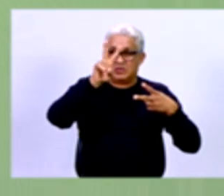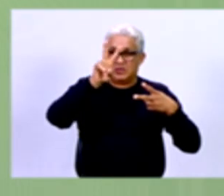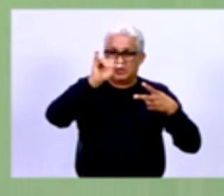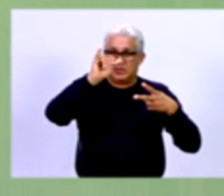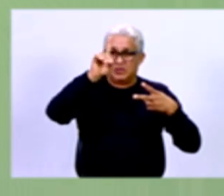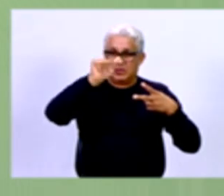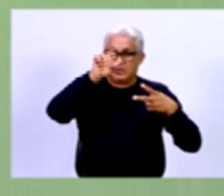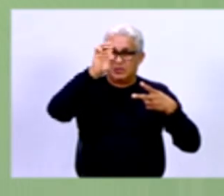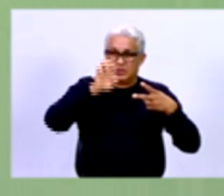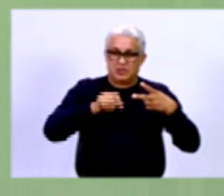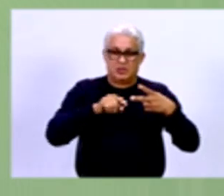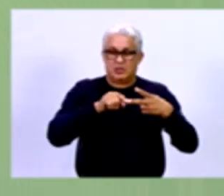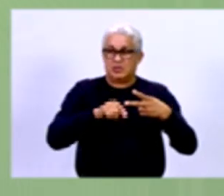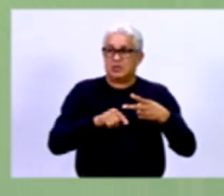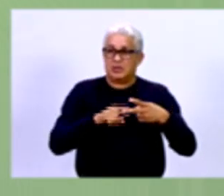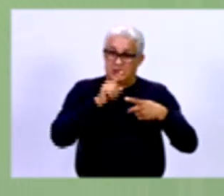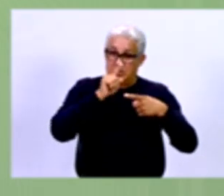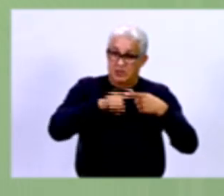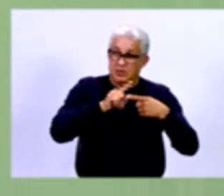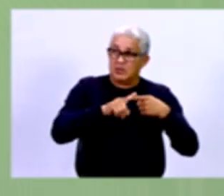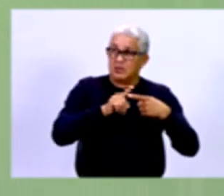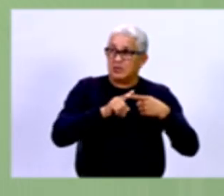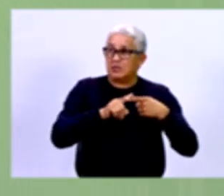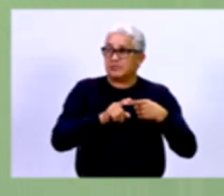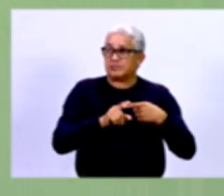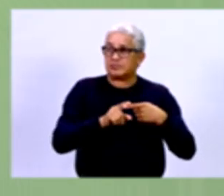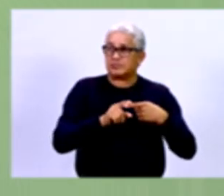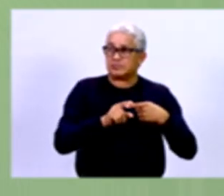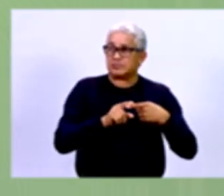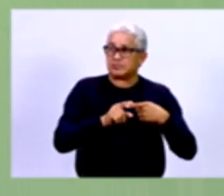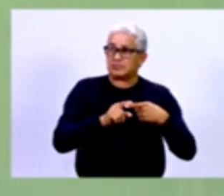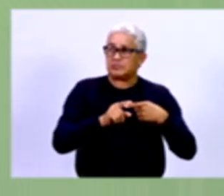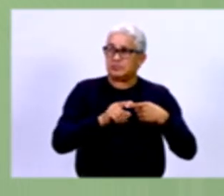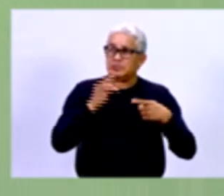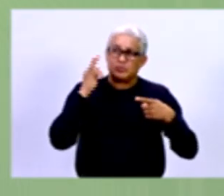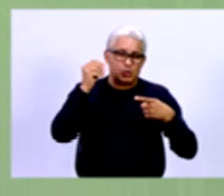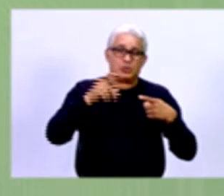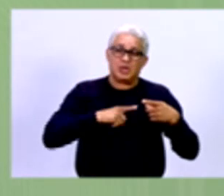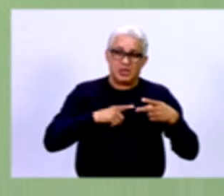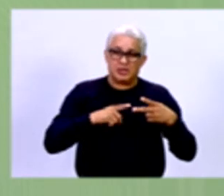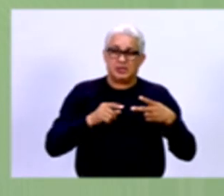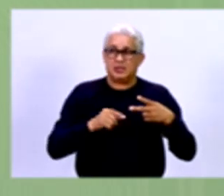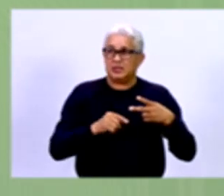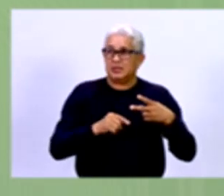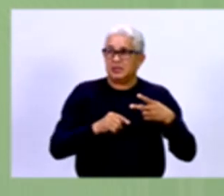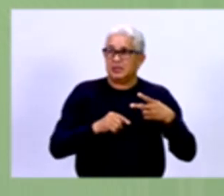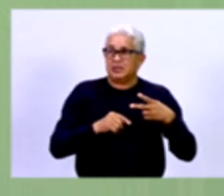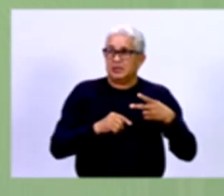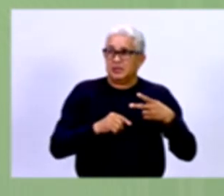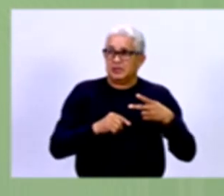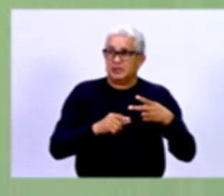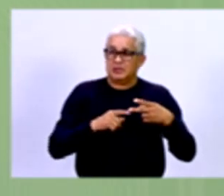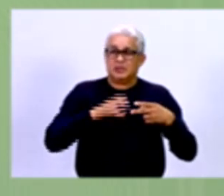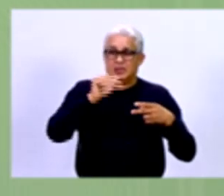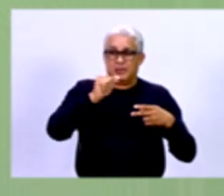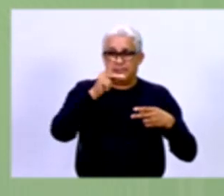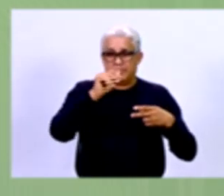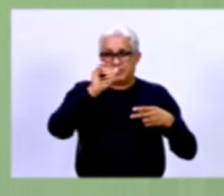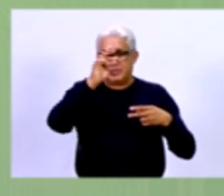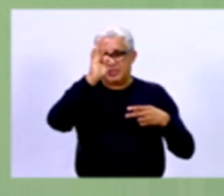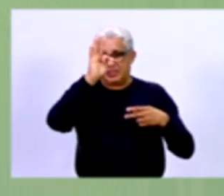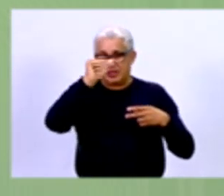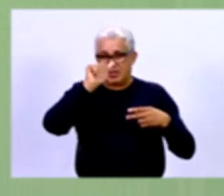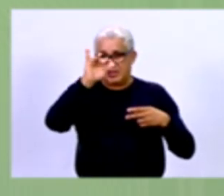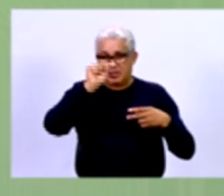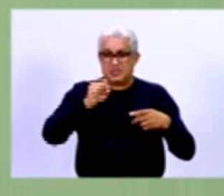economia, ele vai estar ligado a tudo que a gente tem, que já está produzindo capitais. Por exemplo, máquinas,